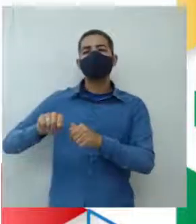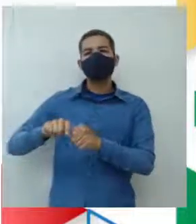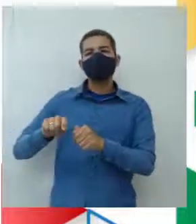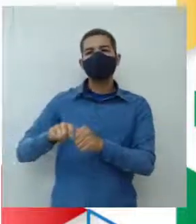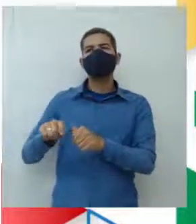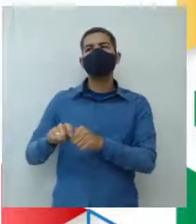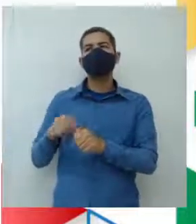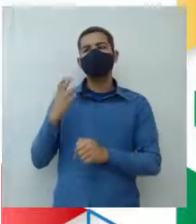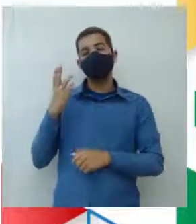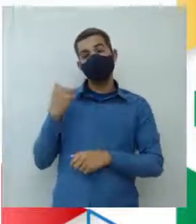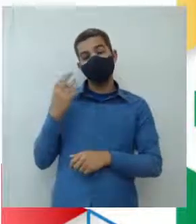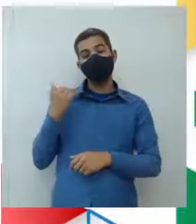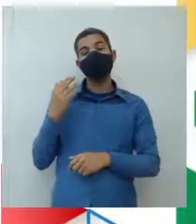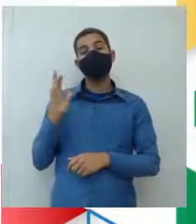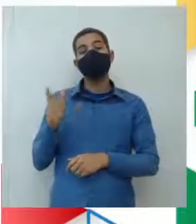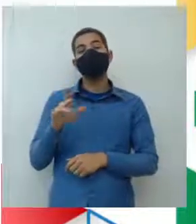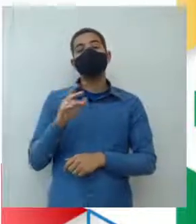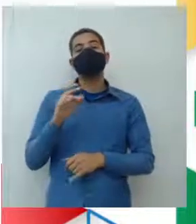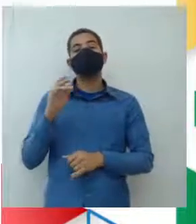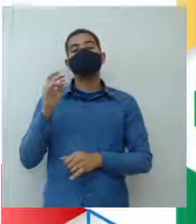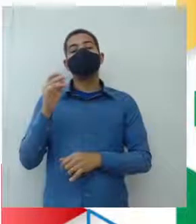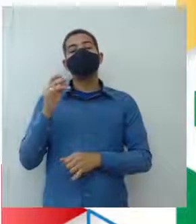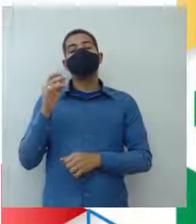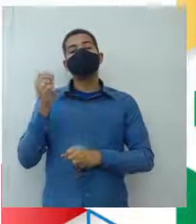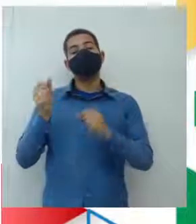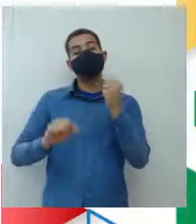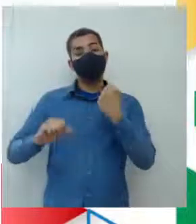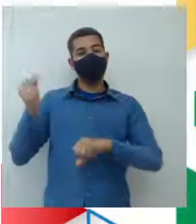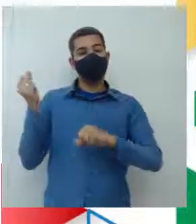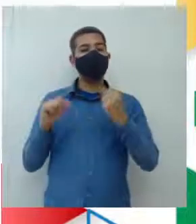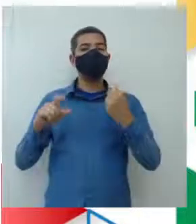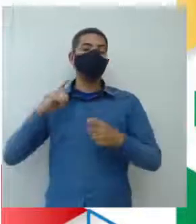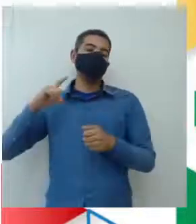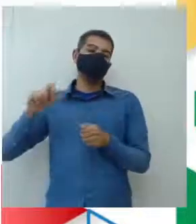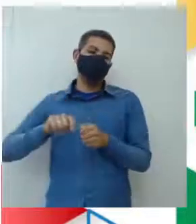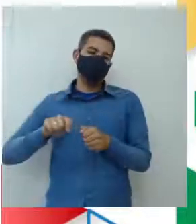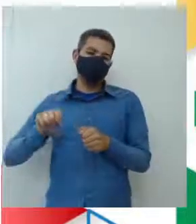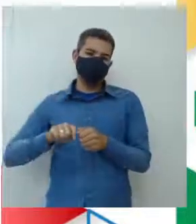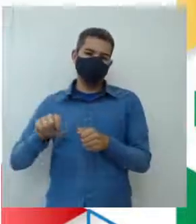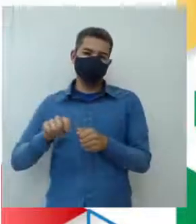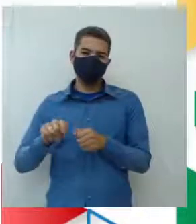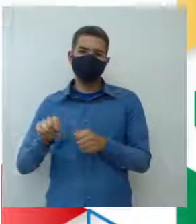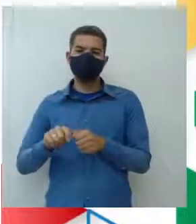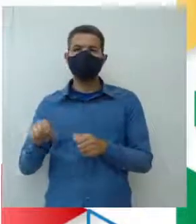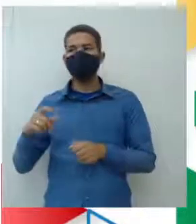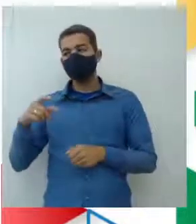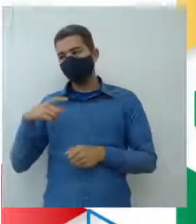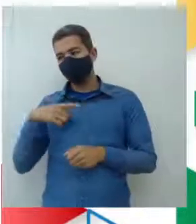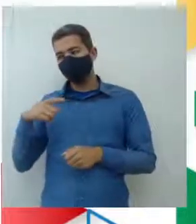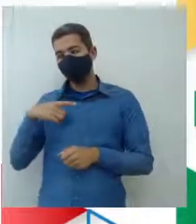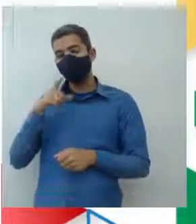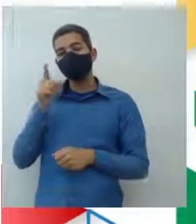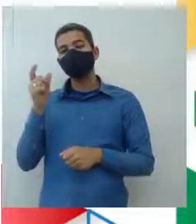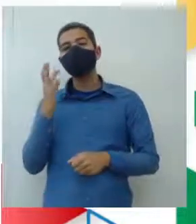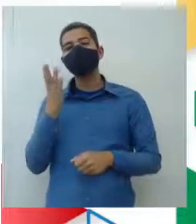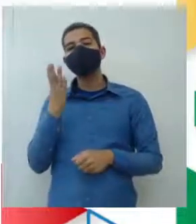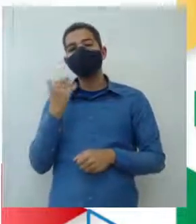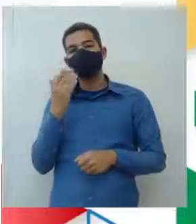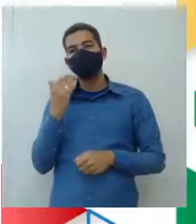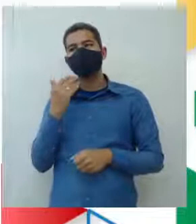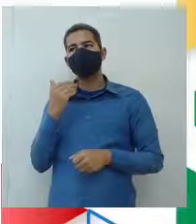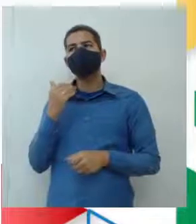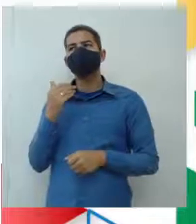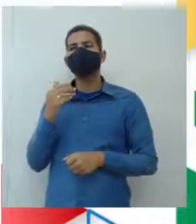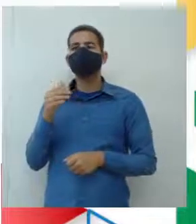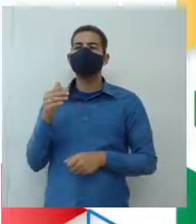já industrializados e daí a gente vai fazer uma levada, né, desses alimentos diretamente para